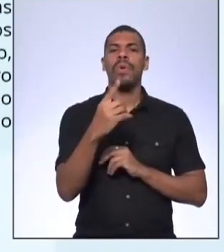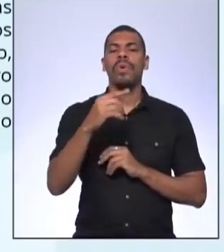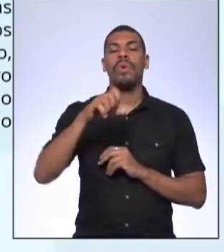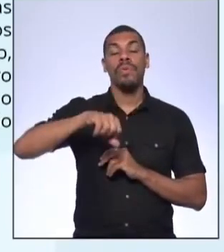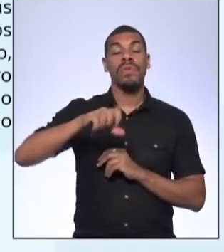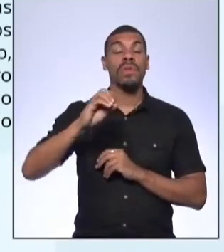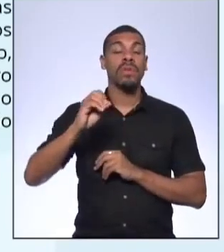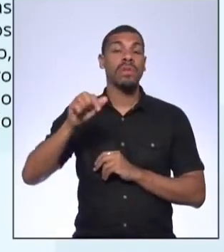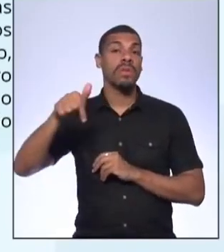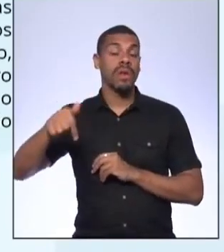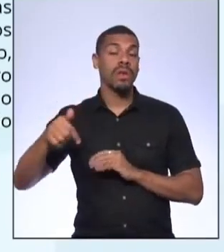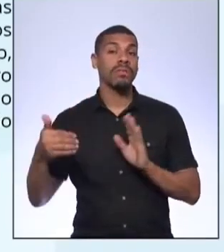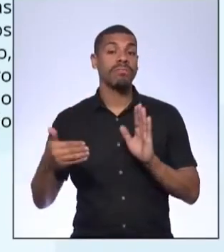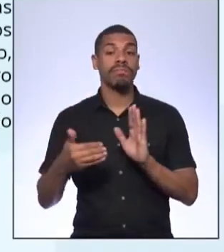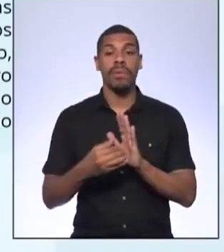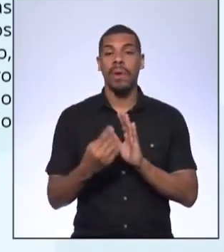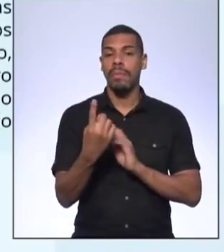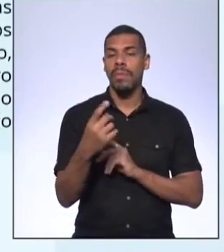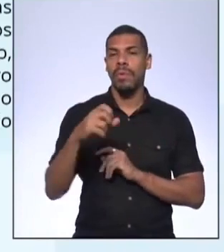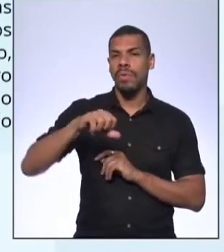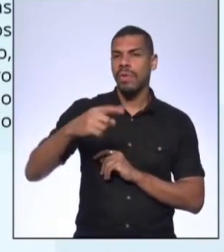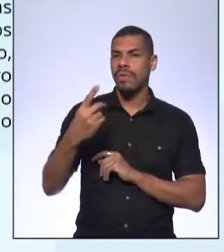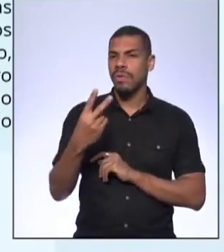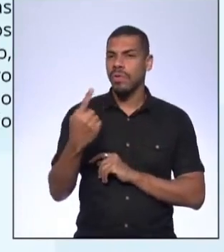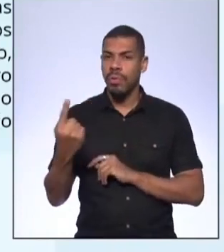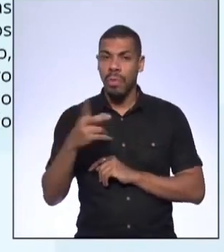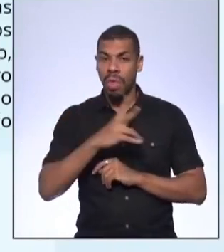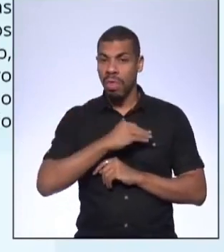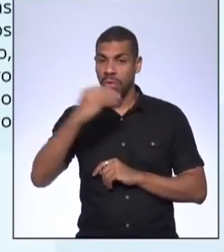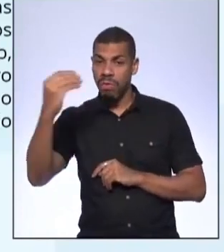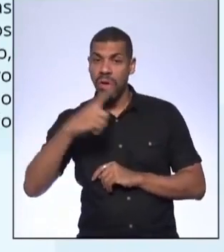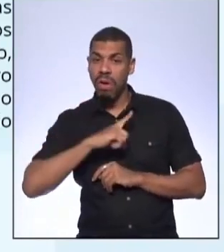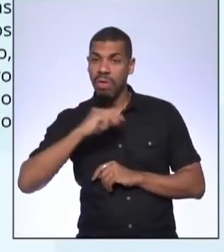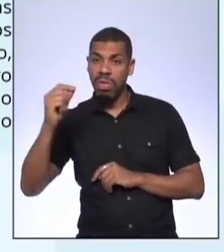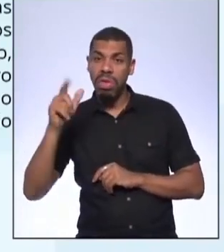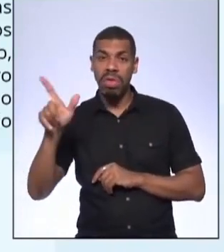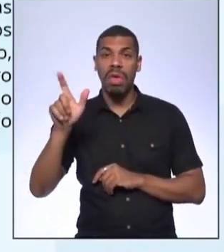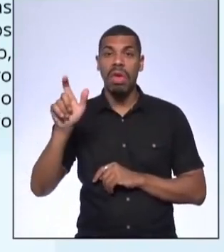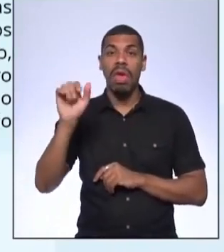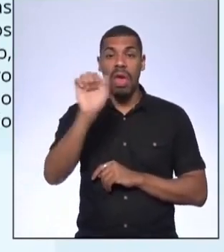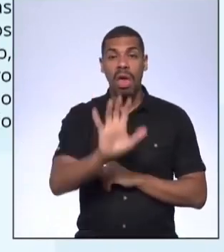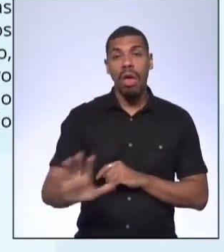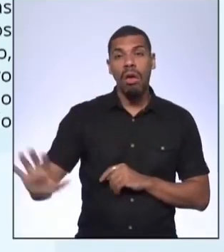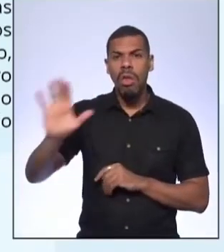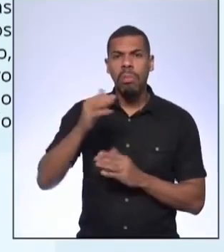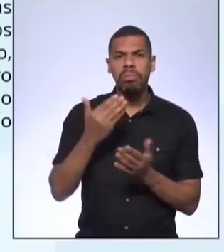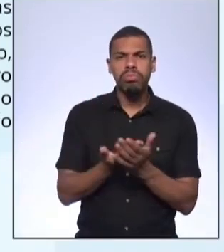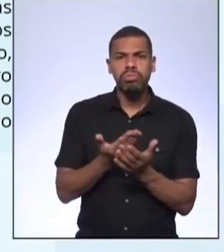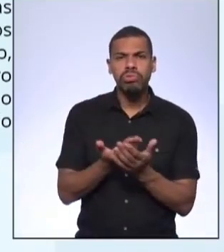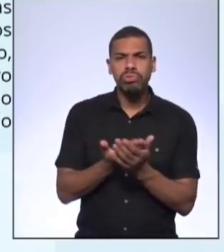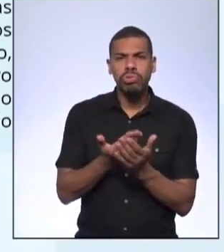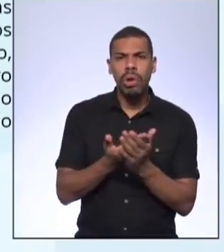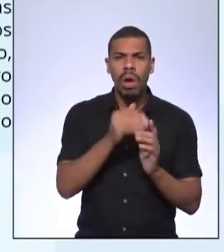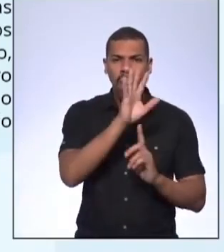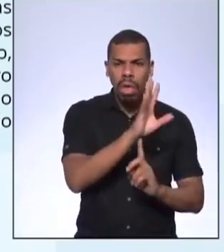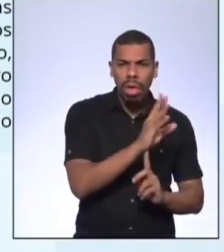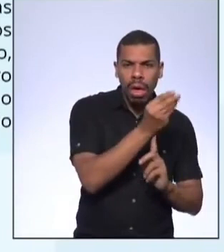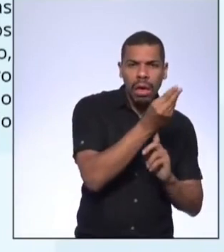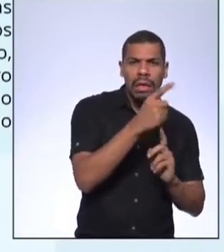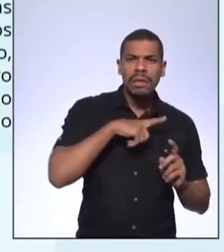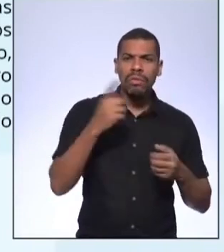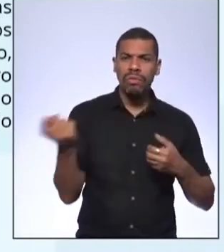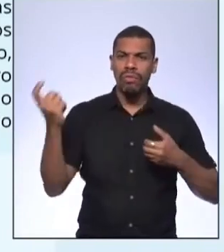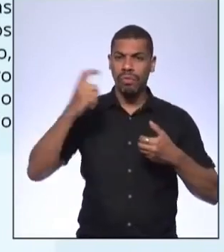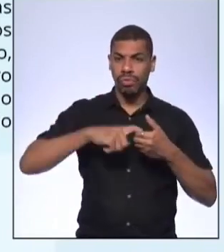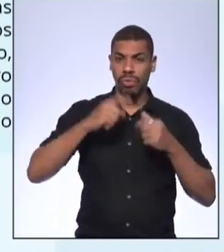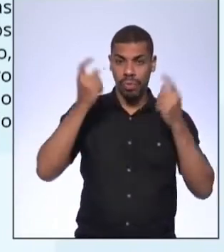e 1921, ele foi para a Europa estudar artes, né? Se desenvolveu como artista, voltou para o